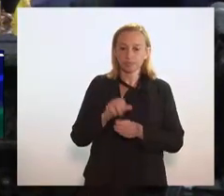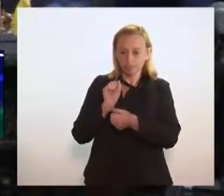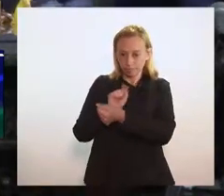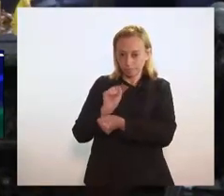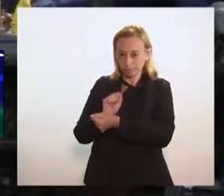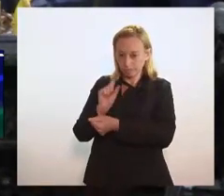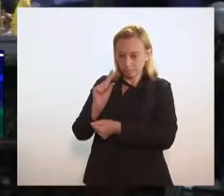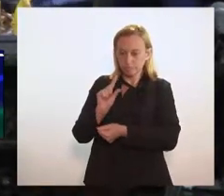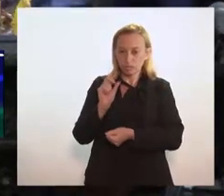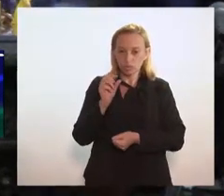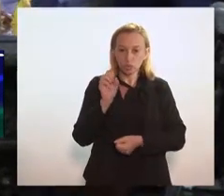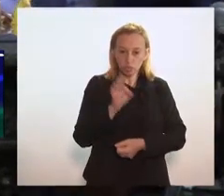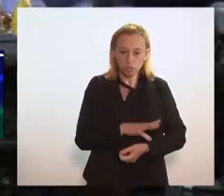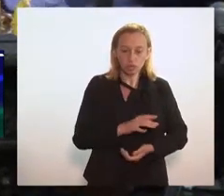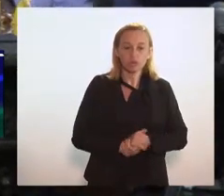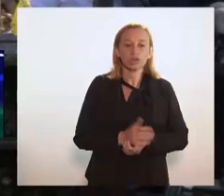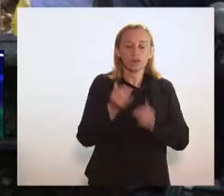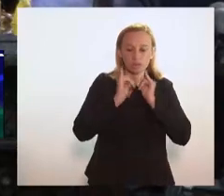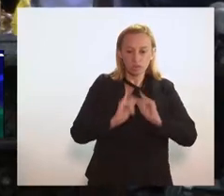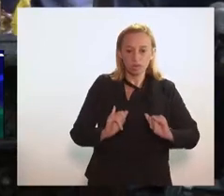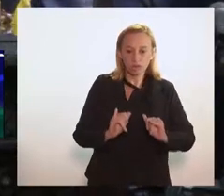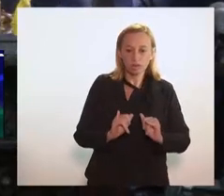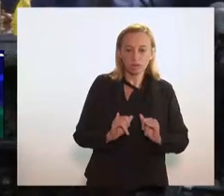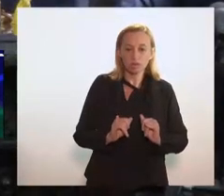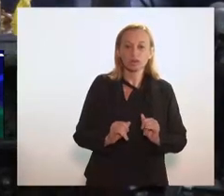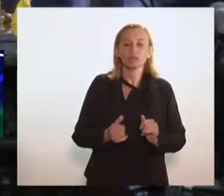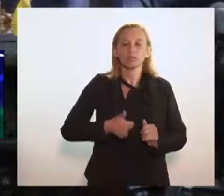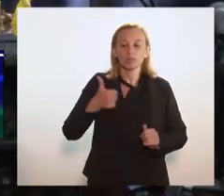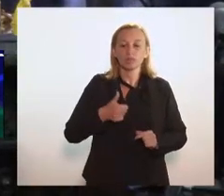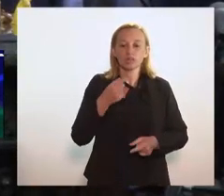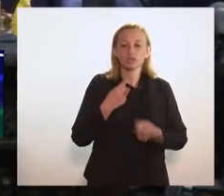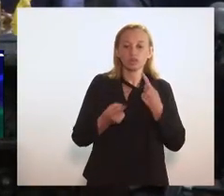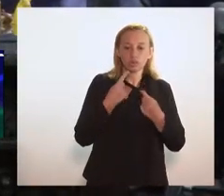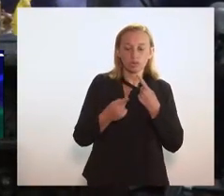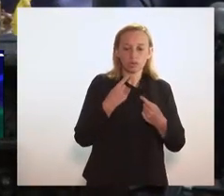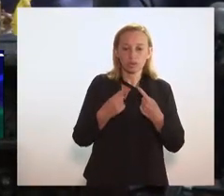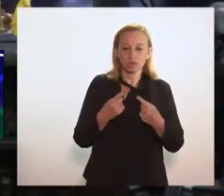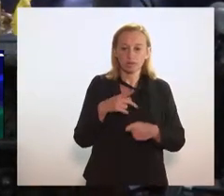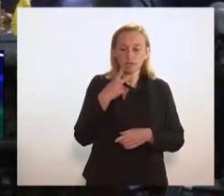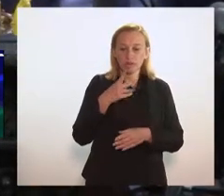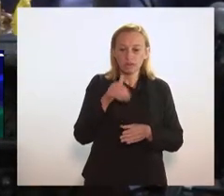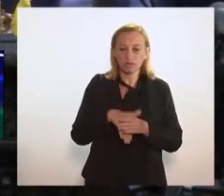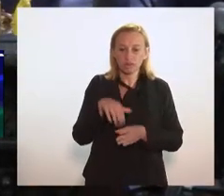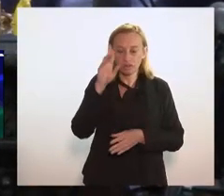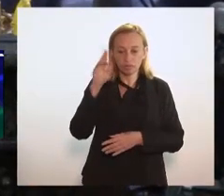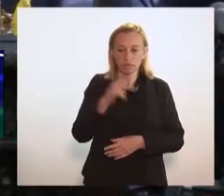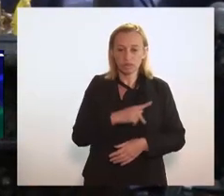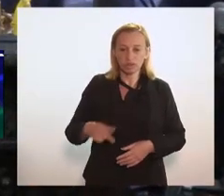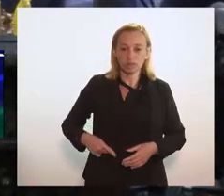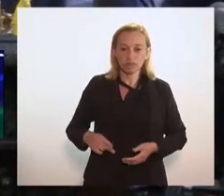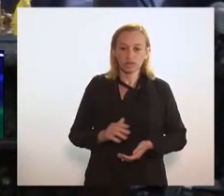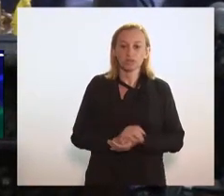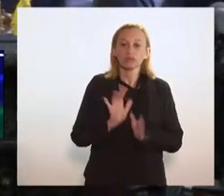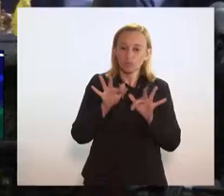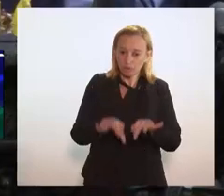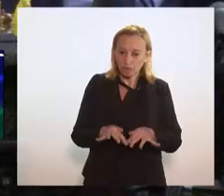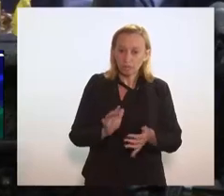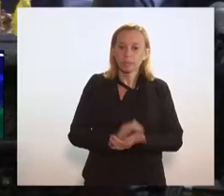o último que falta. Ok. Anuncio, em primeira discussão. Declaração de voto, senhor presidente. Ao